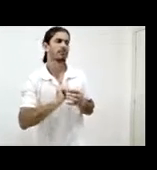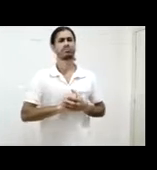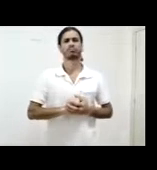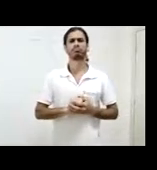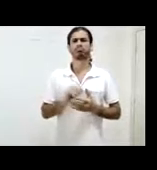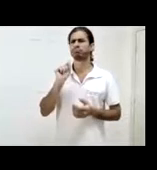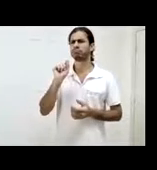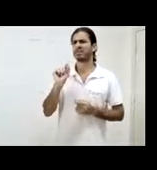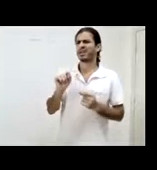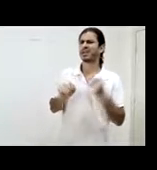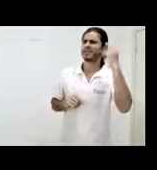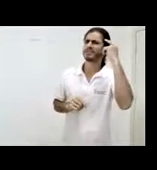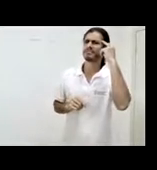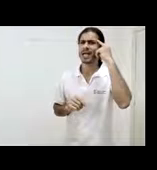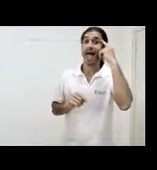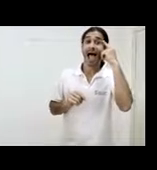era o supermercado.